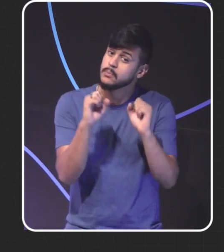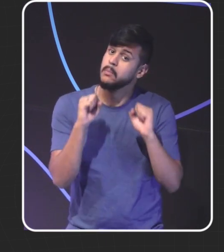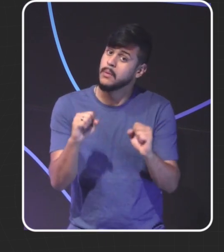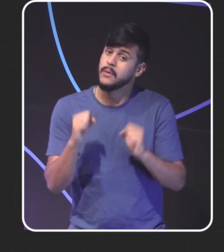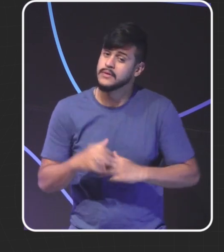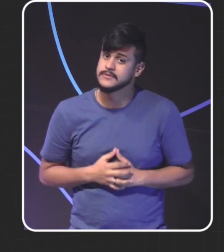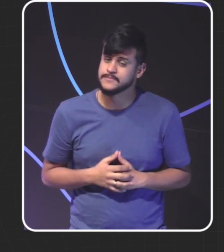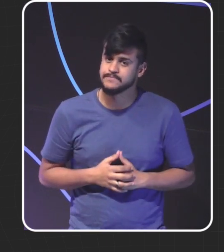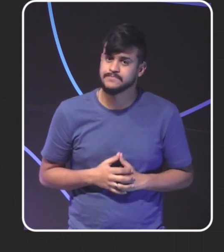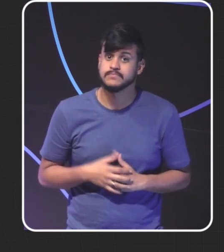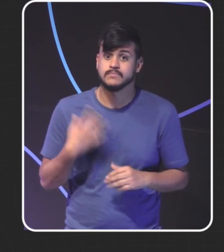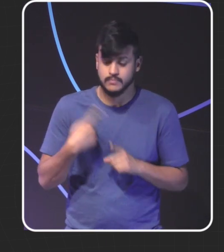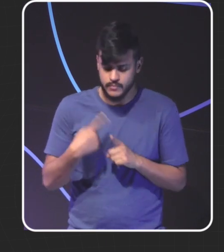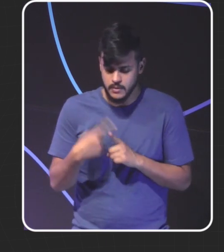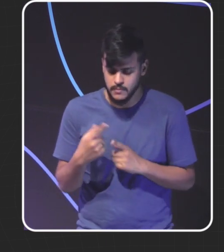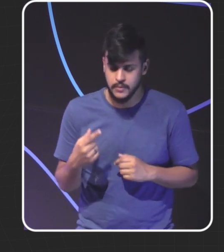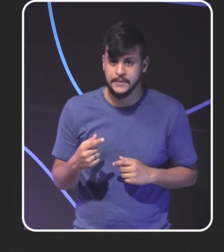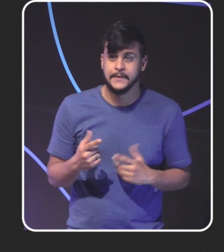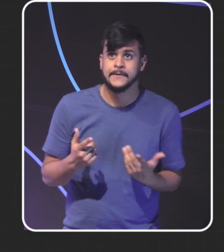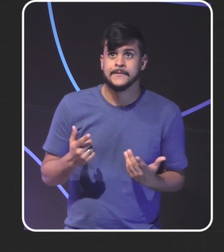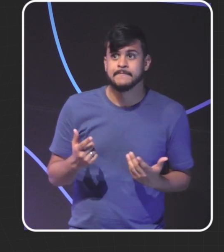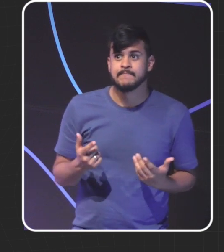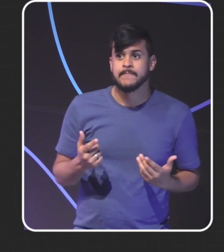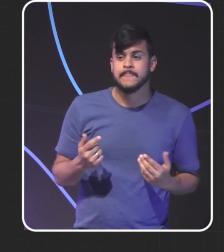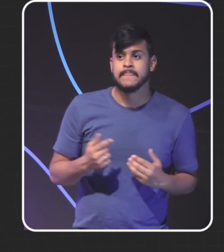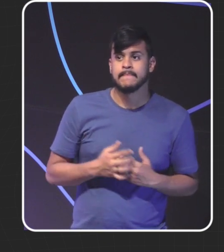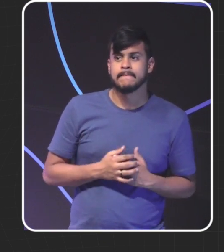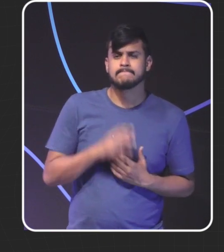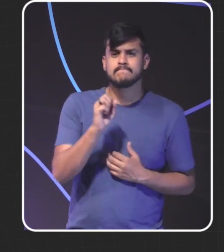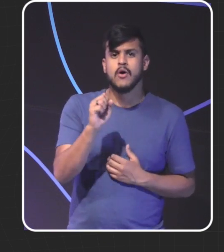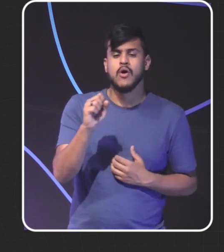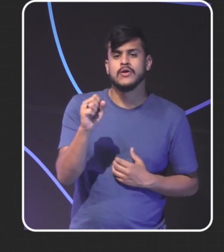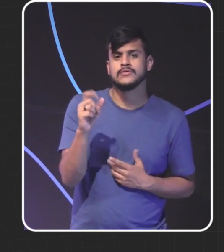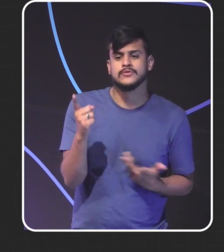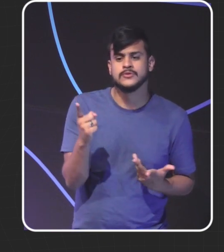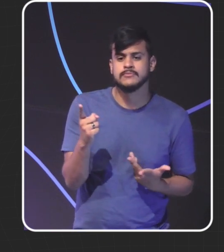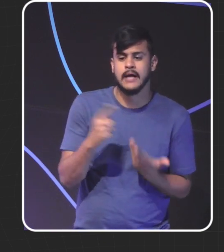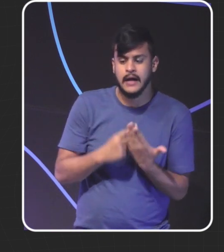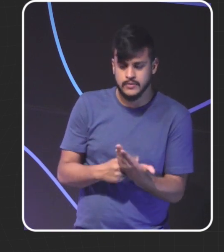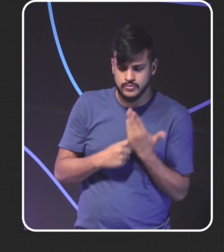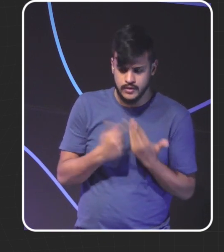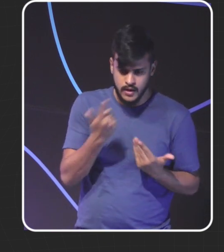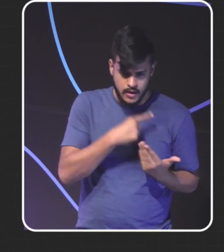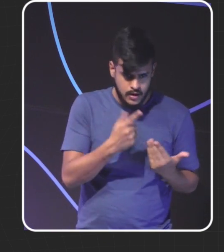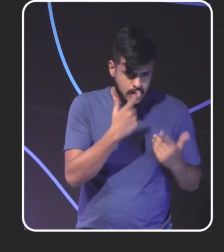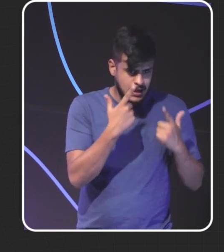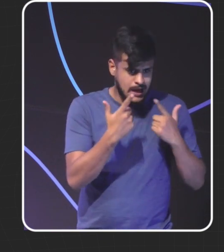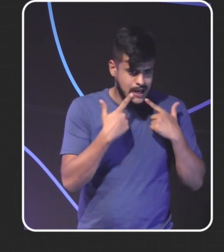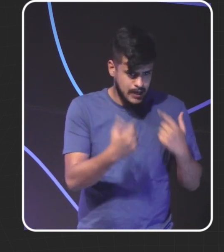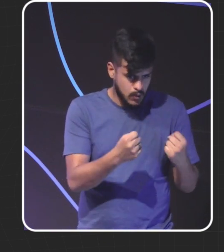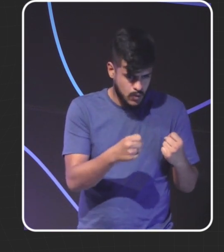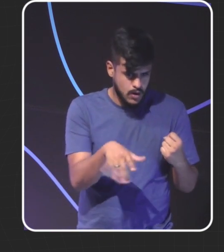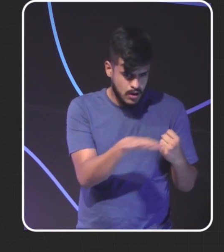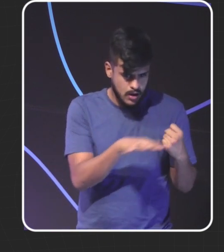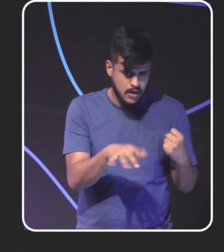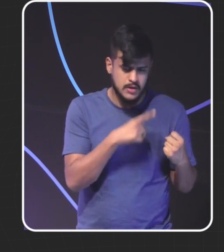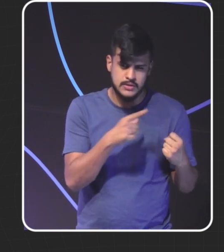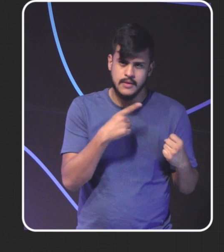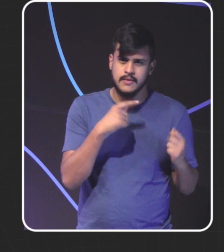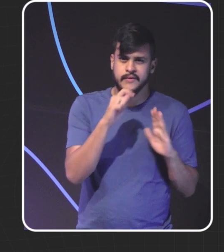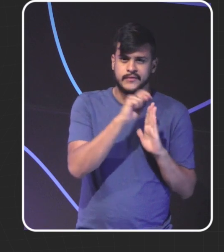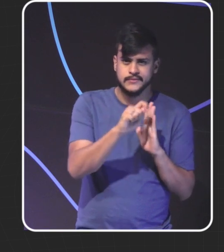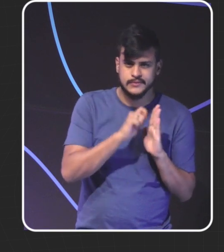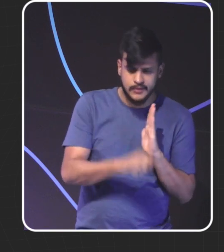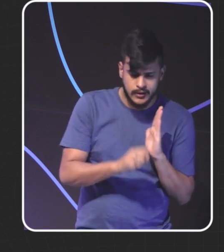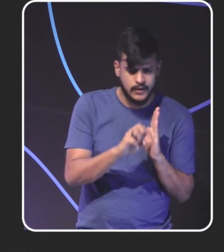porque ele pode pensar, ele pode ser treinado justamente para transformar essa linguagem que está escrita ou